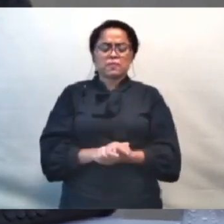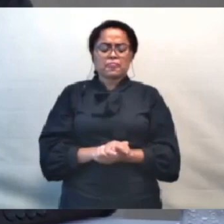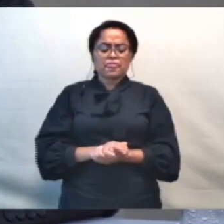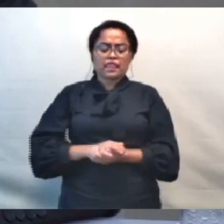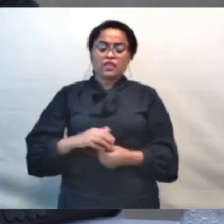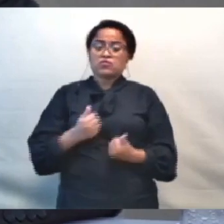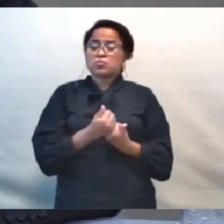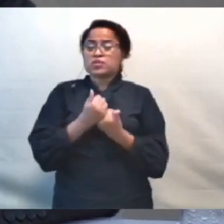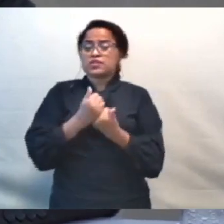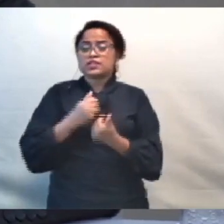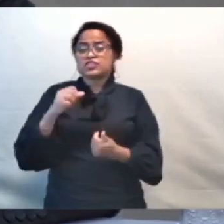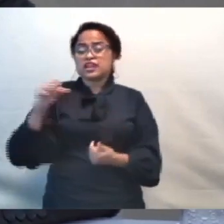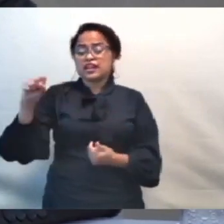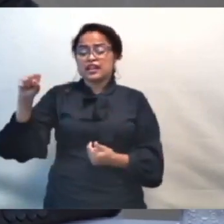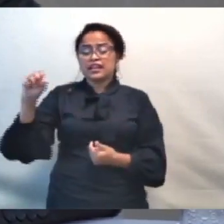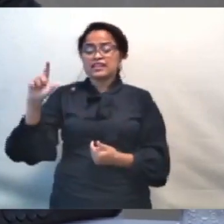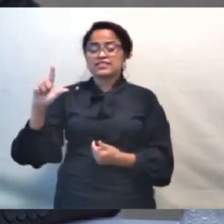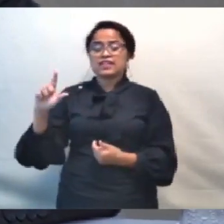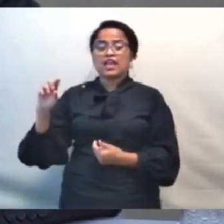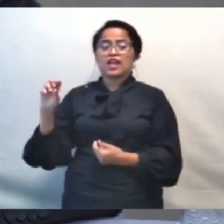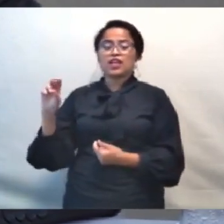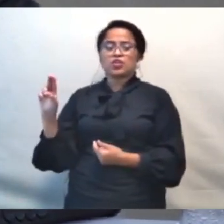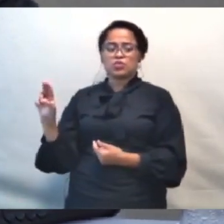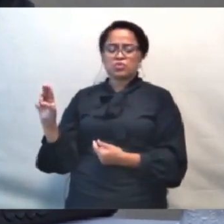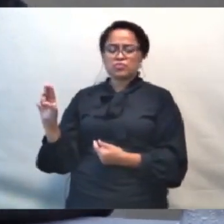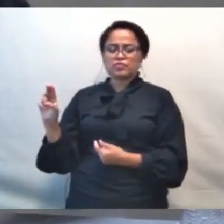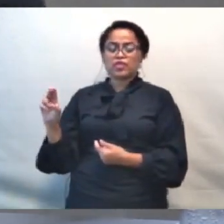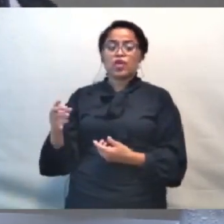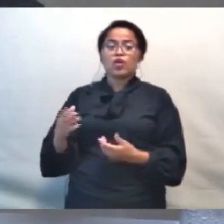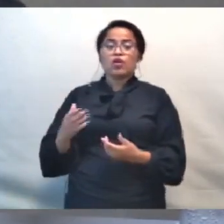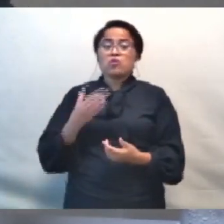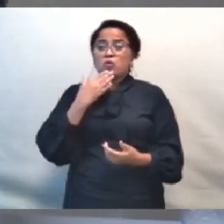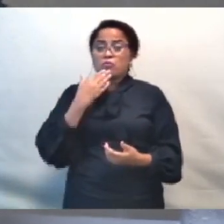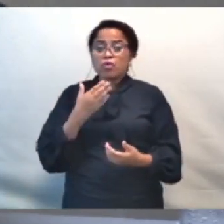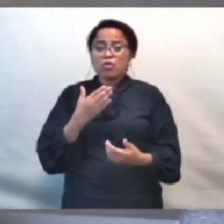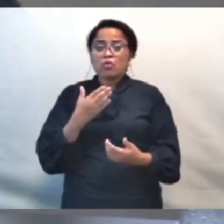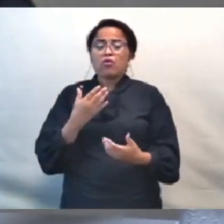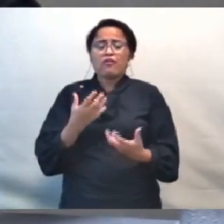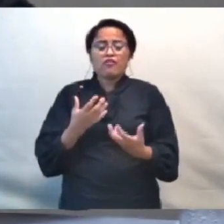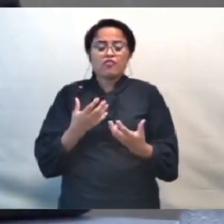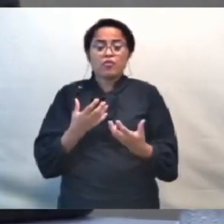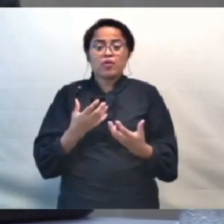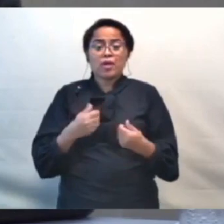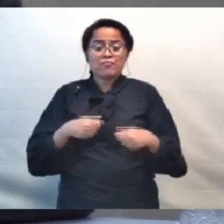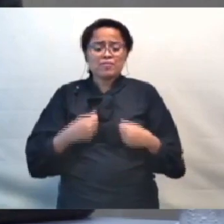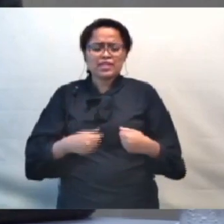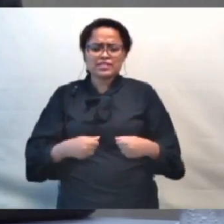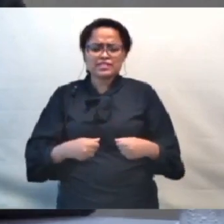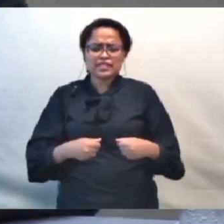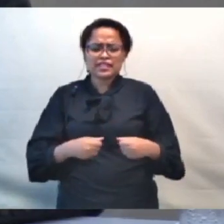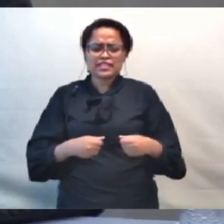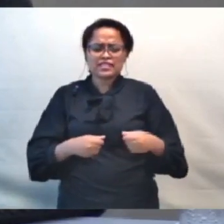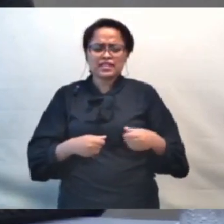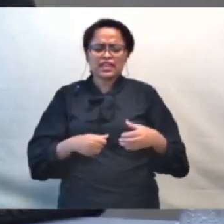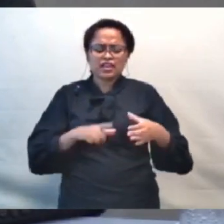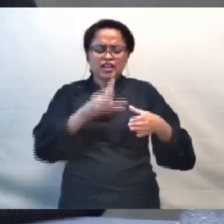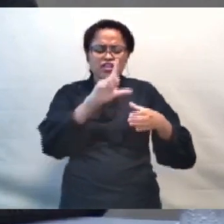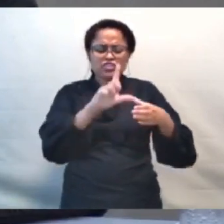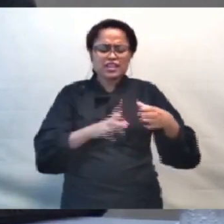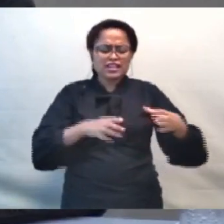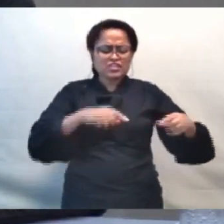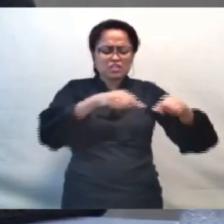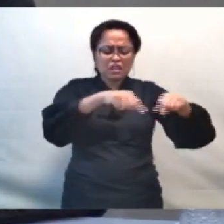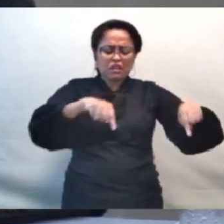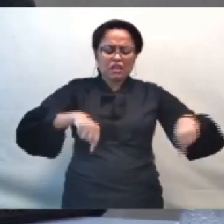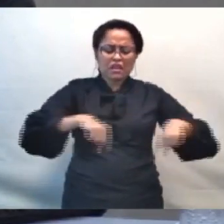povo está lá reclamando por lixeira. E aí, quando a gente vai conversar com a SLU pega e fala, olha, a gente está com limitação de orçamento. Então, está